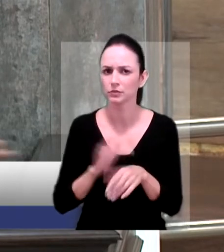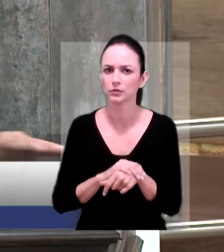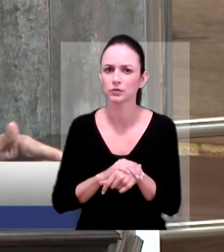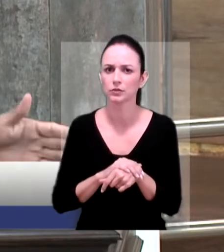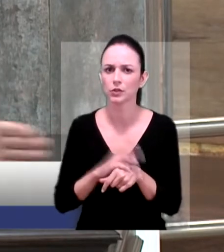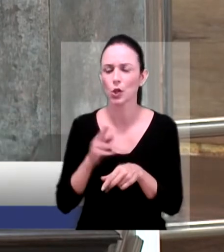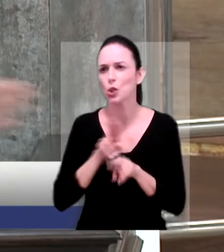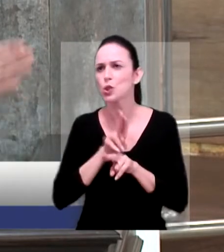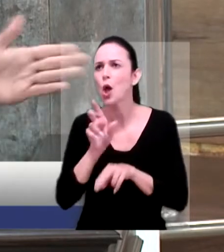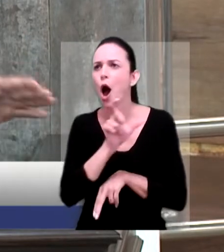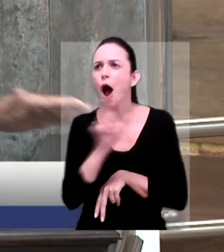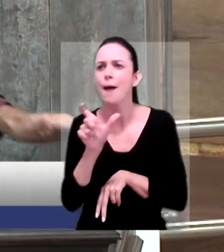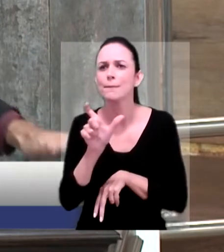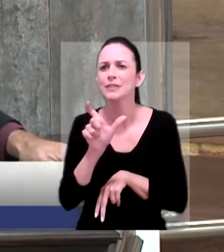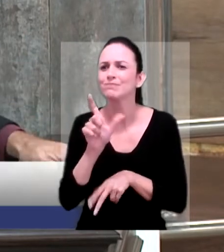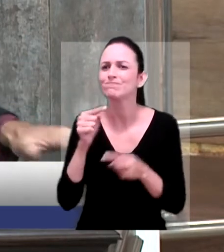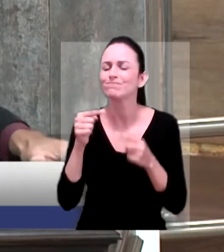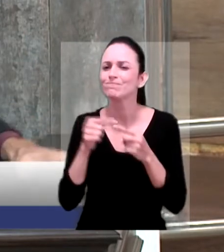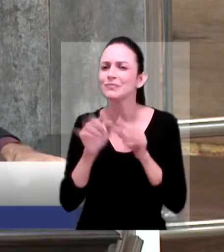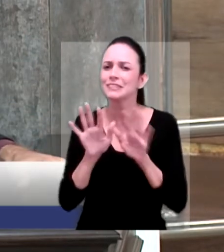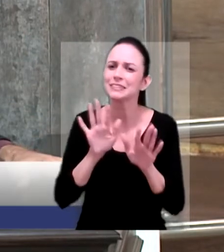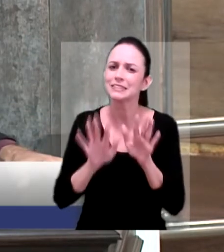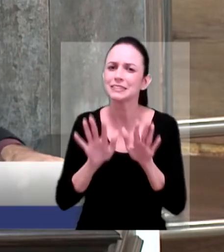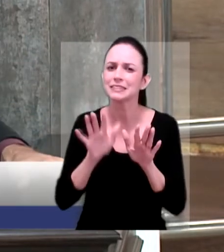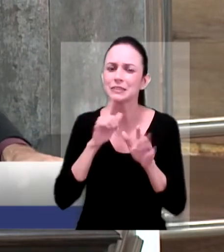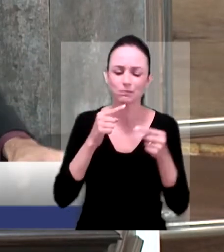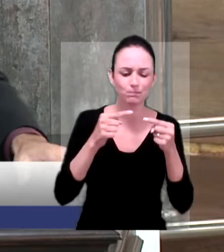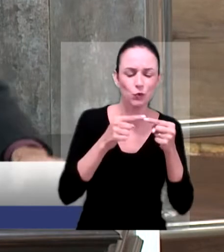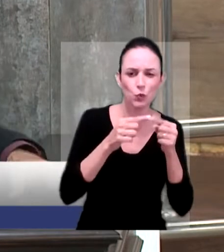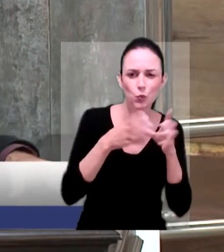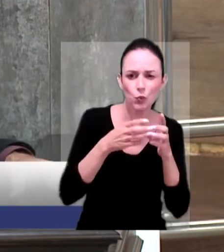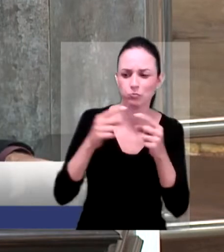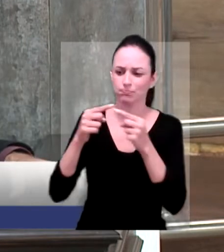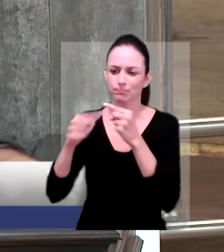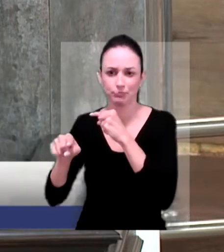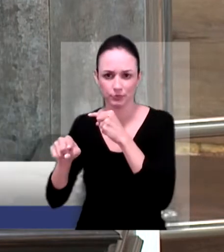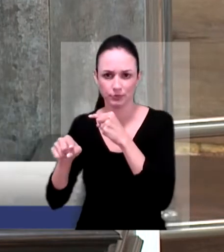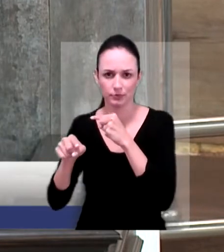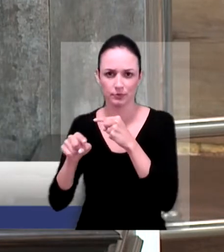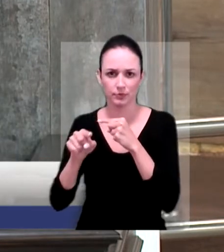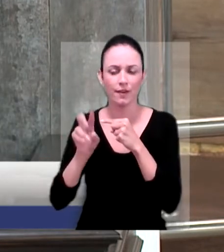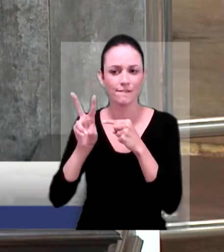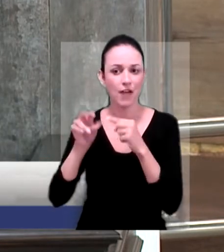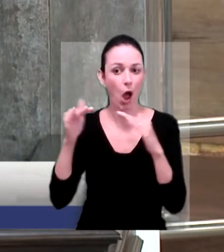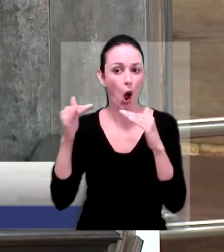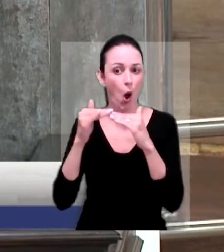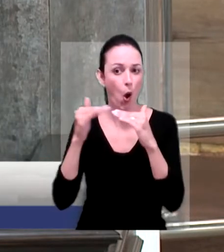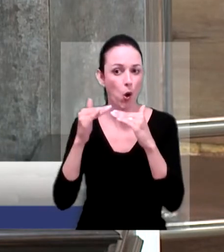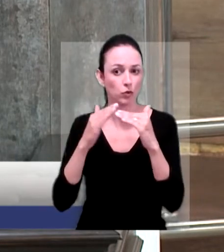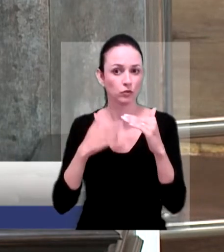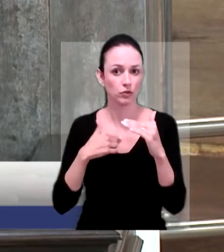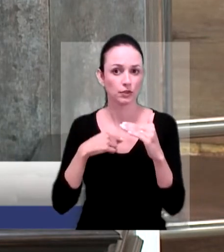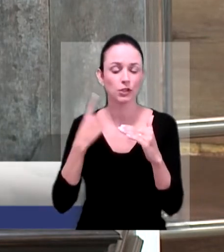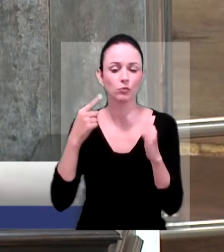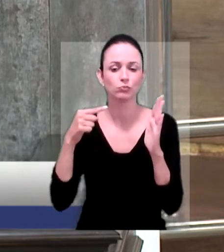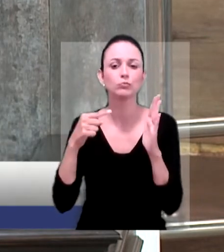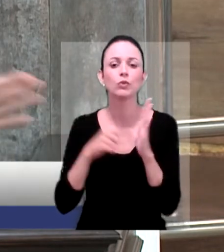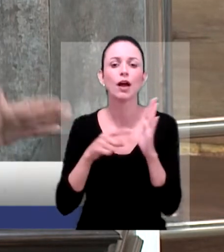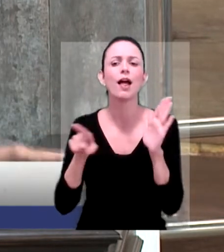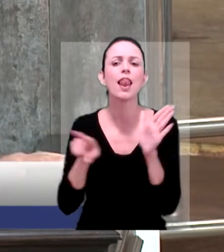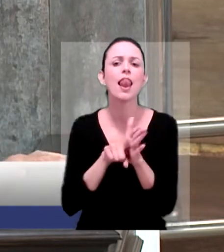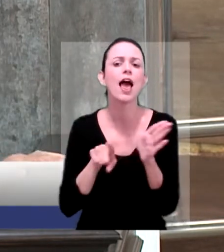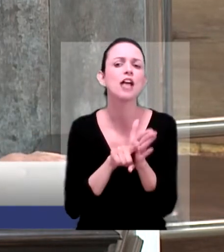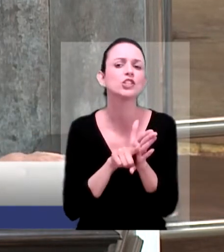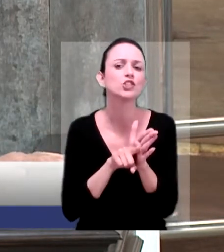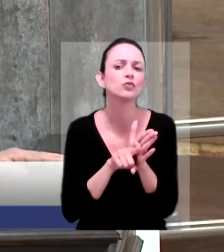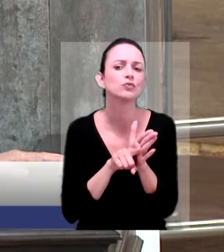mais adequada, mas tanto a posição e situação que aqui estão, vão concordar comigo que nós tivemos um ponto negativo. Qual o ponto negativo, professor?